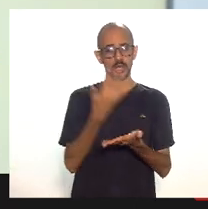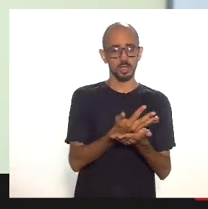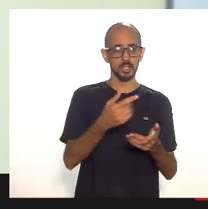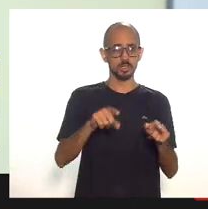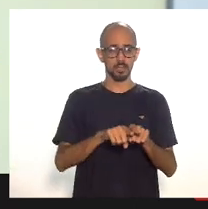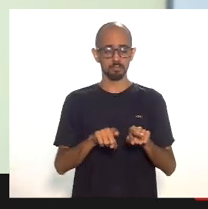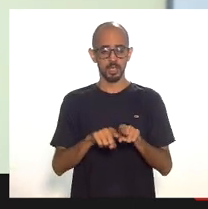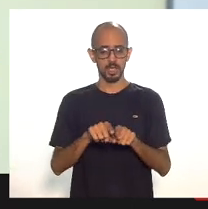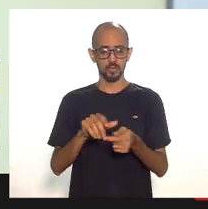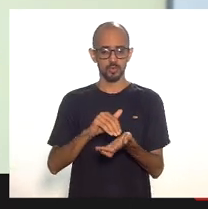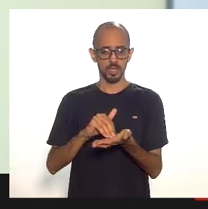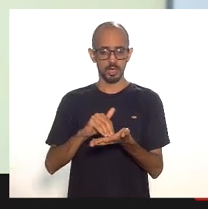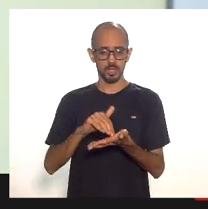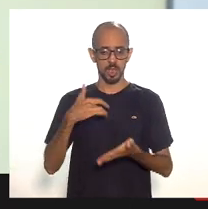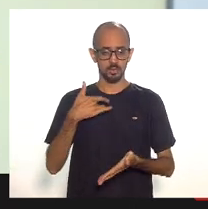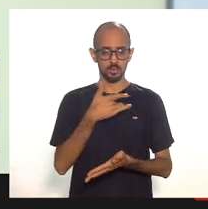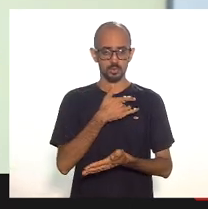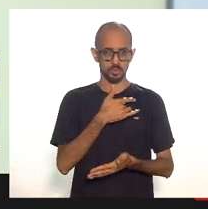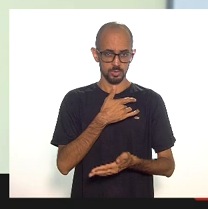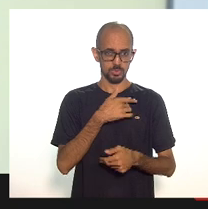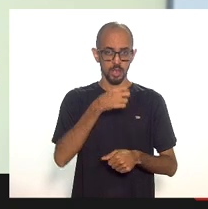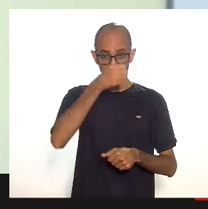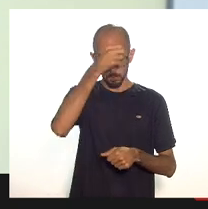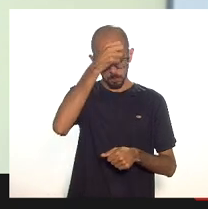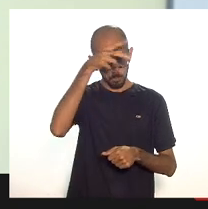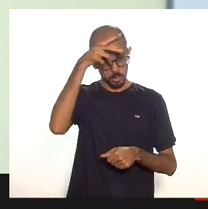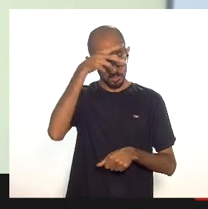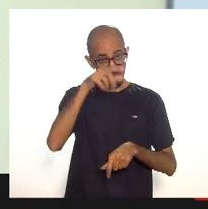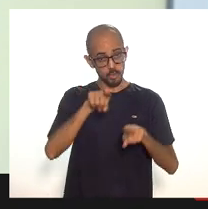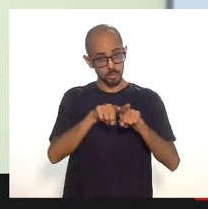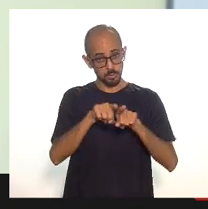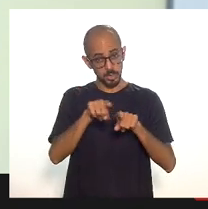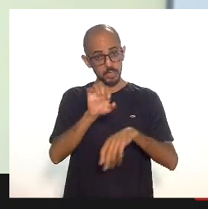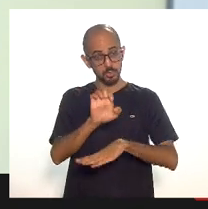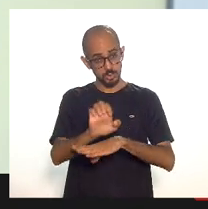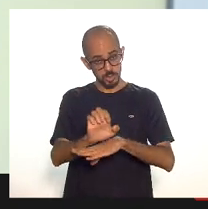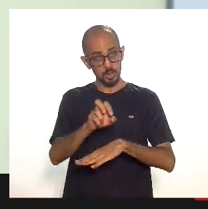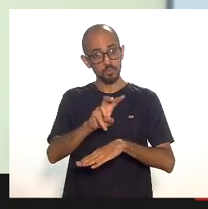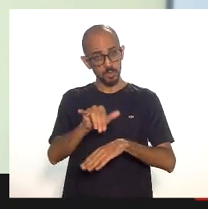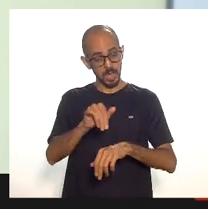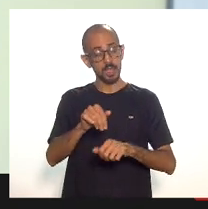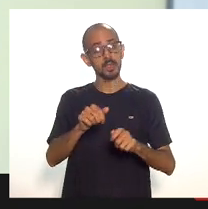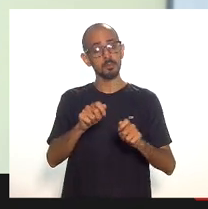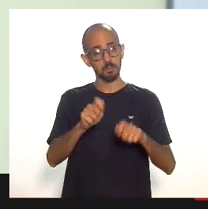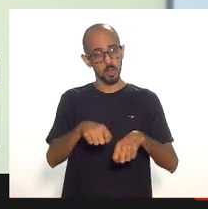secretário municipal e estadual poderão aprofundar mais esse assunto.